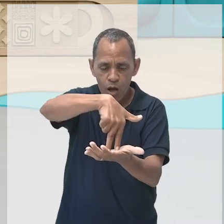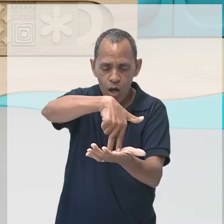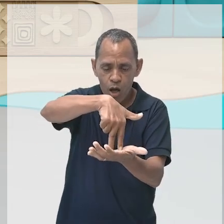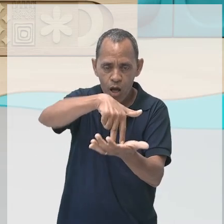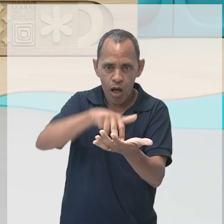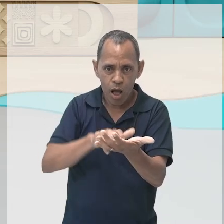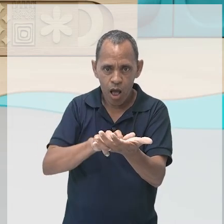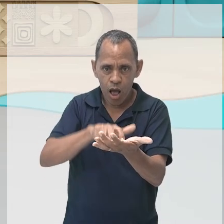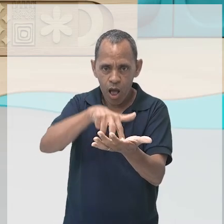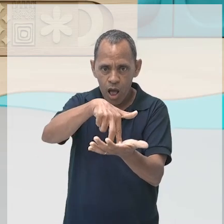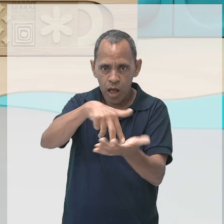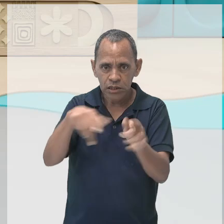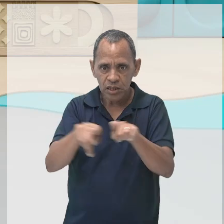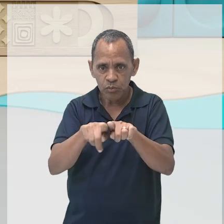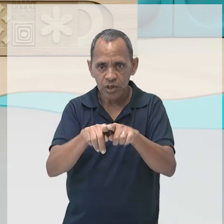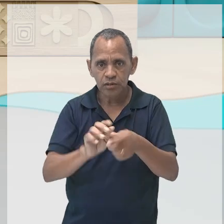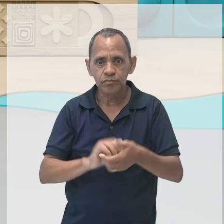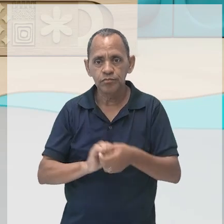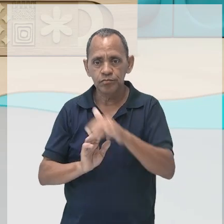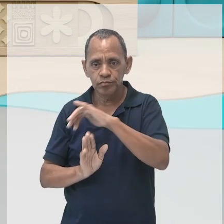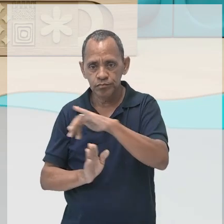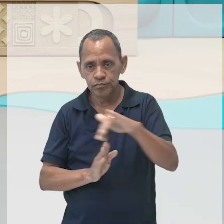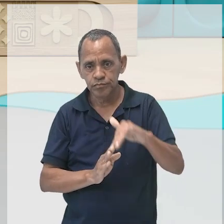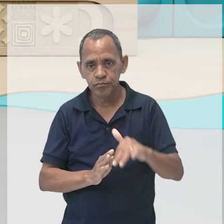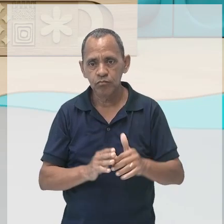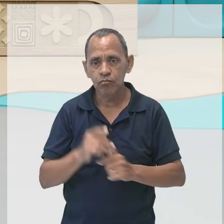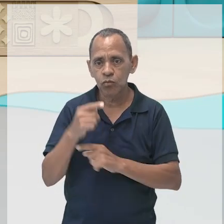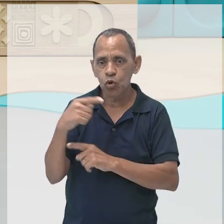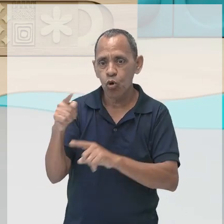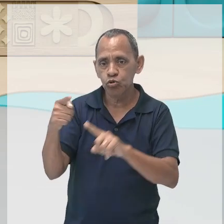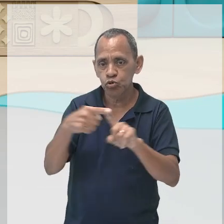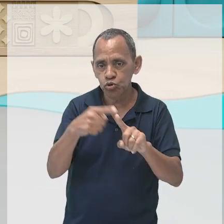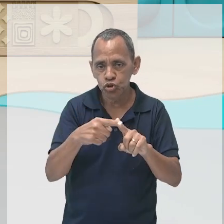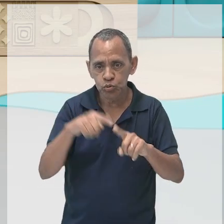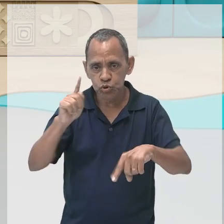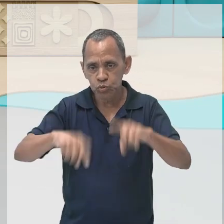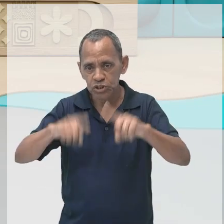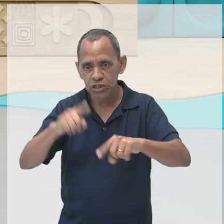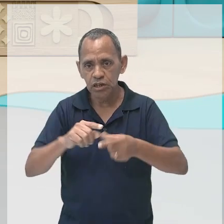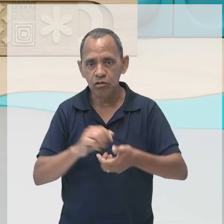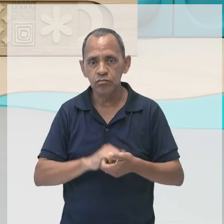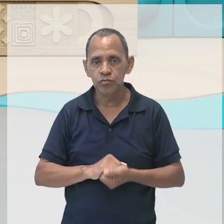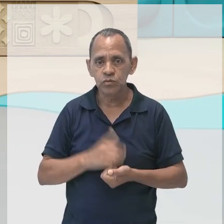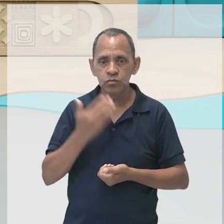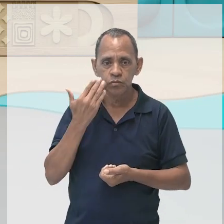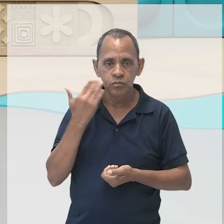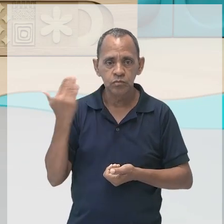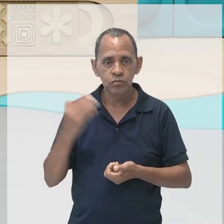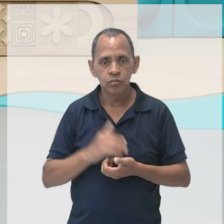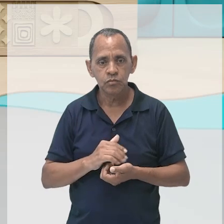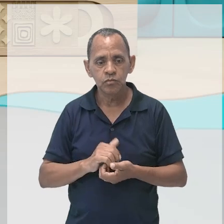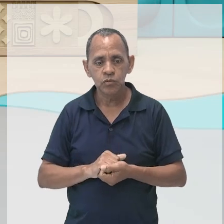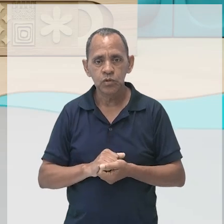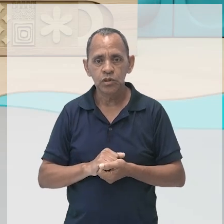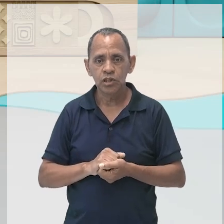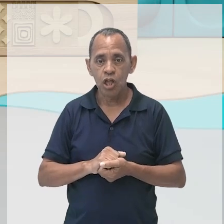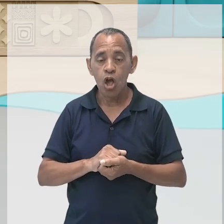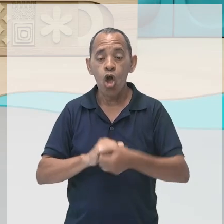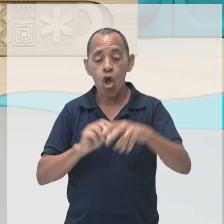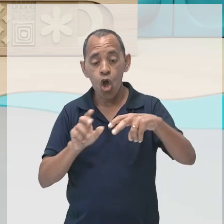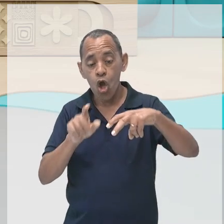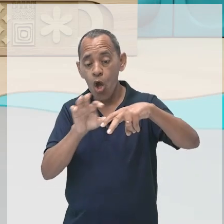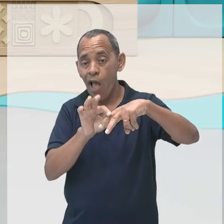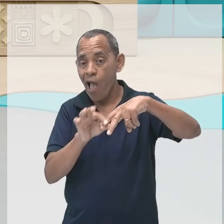inferiores. Agora, o próximo equipamento que vocês vão ver são as caneleiras, né? As caneleiras, elas